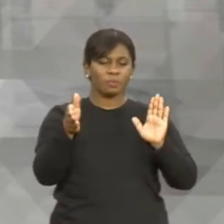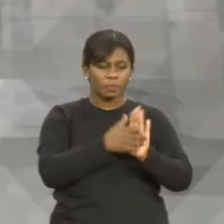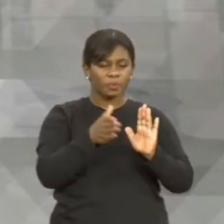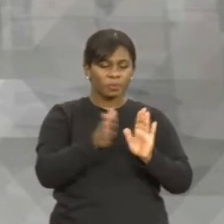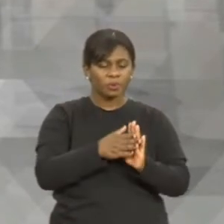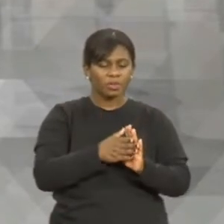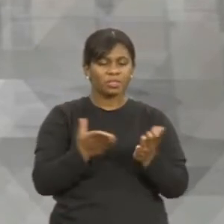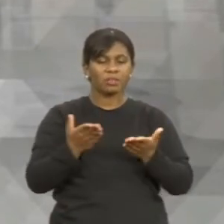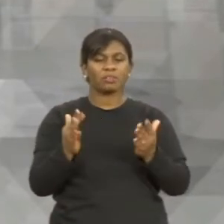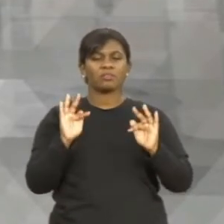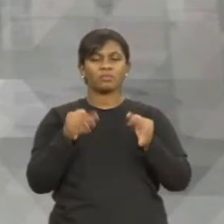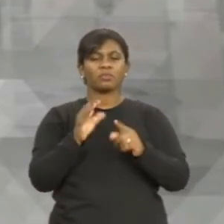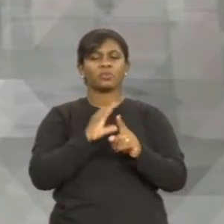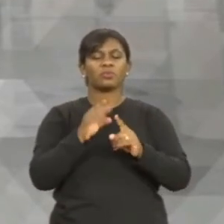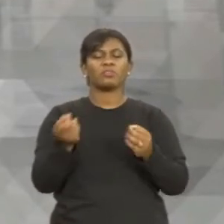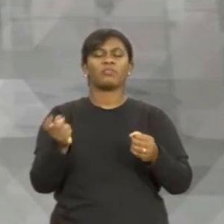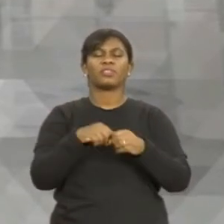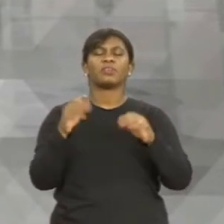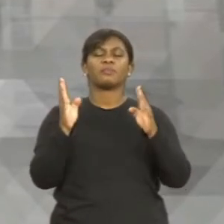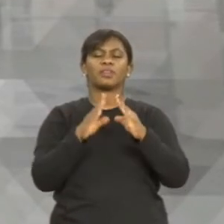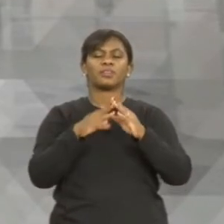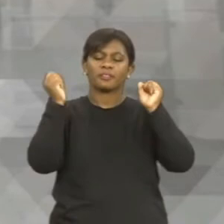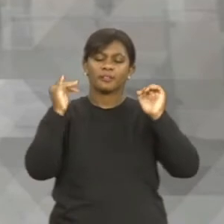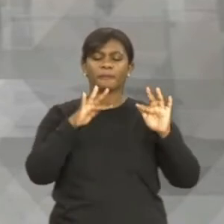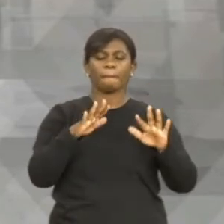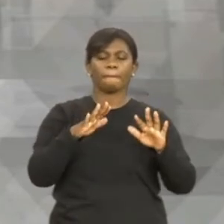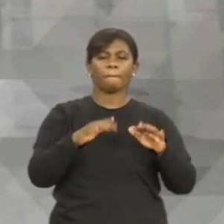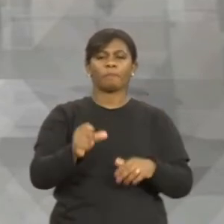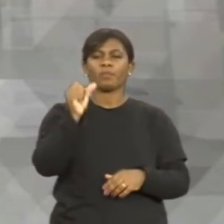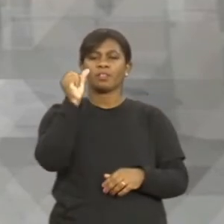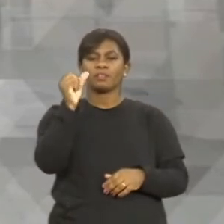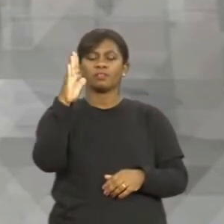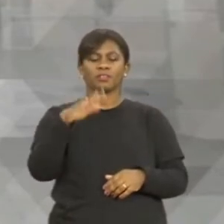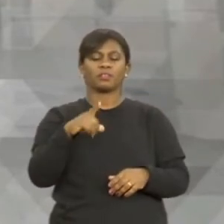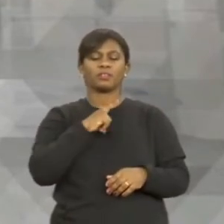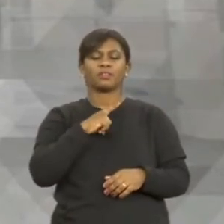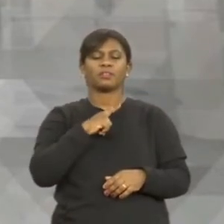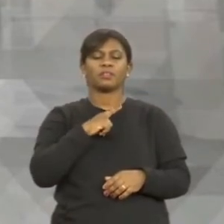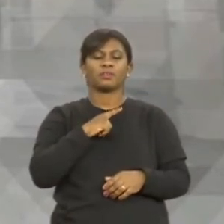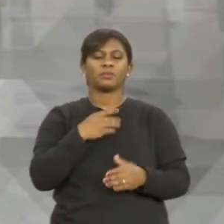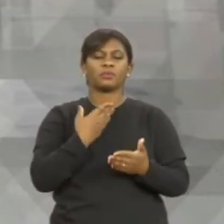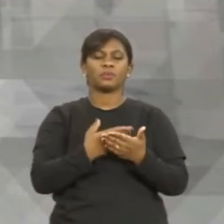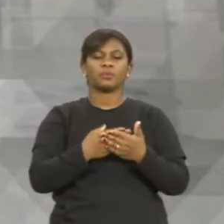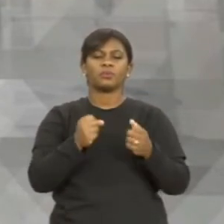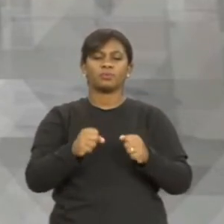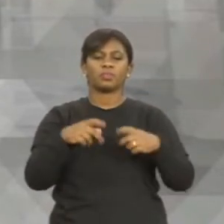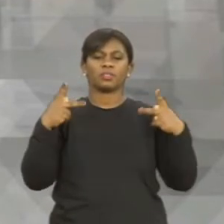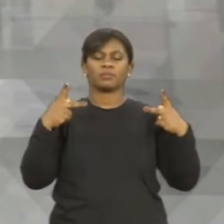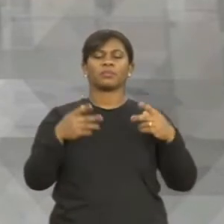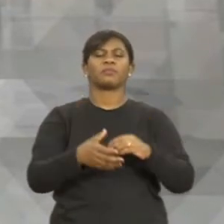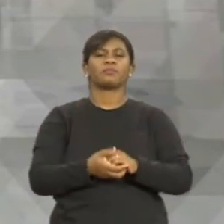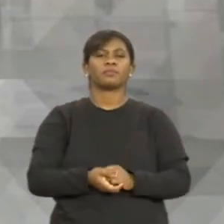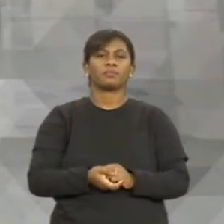Vamos terminar a reunião, sai para casa agora abençoado. E 18 horas, o Bispo Francisco vai estar aqui no estudo do